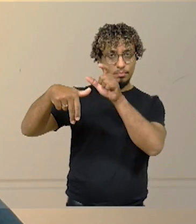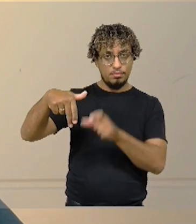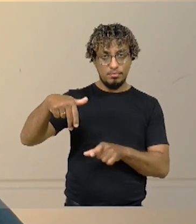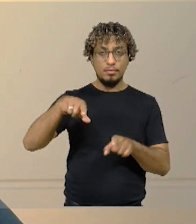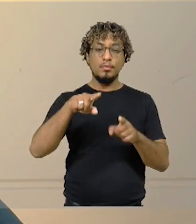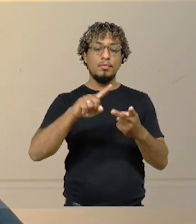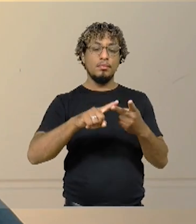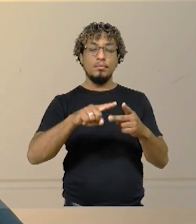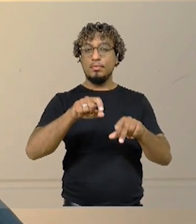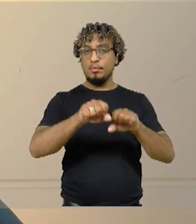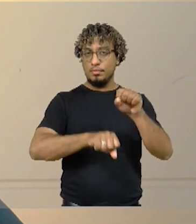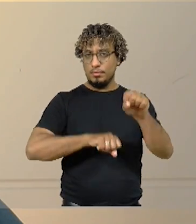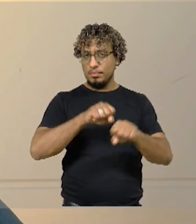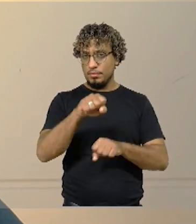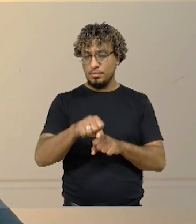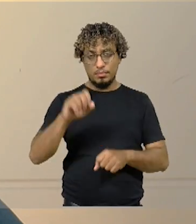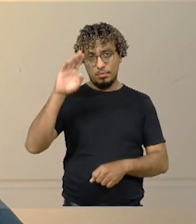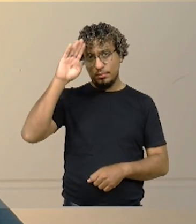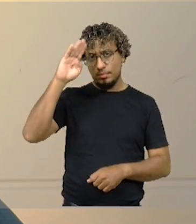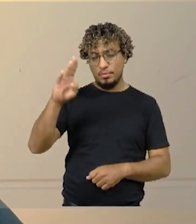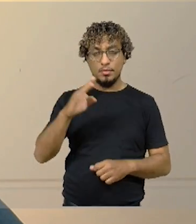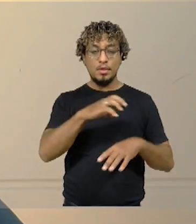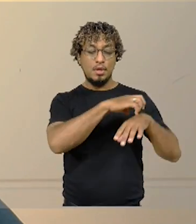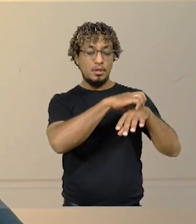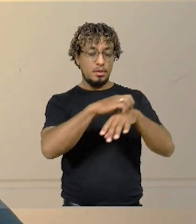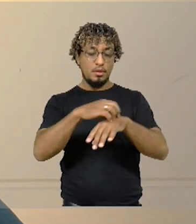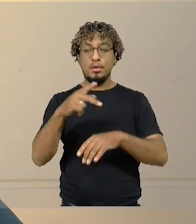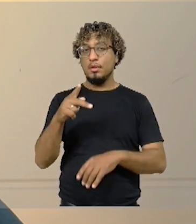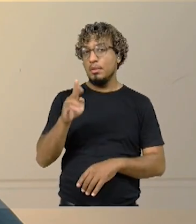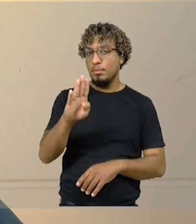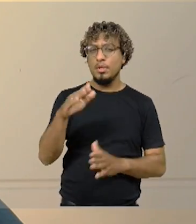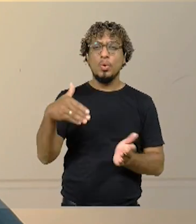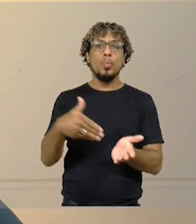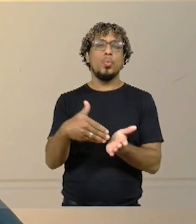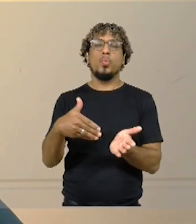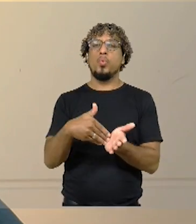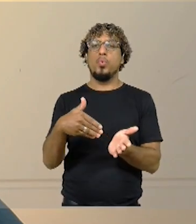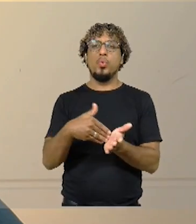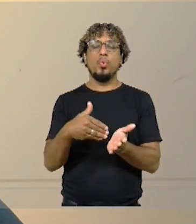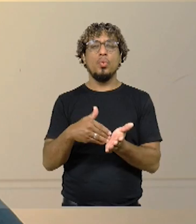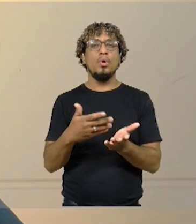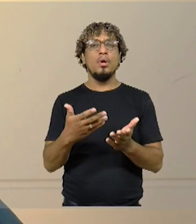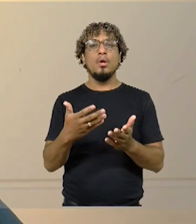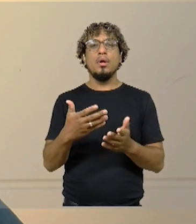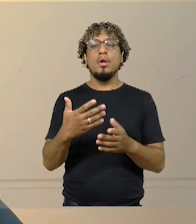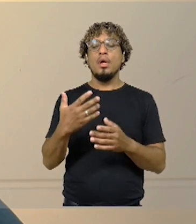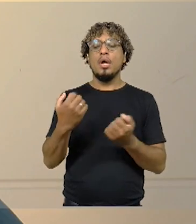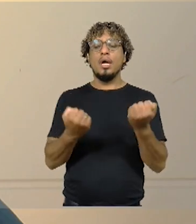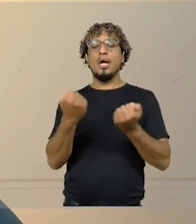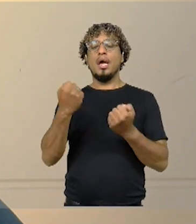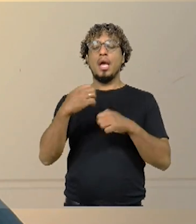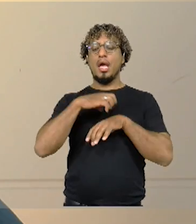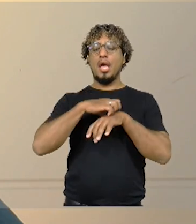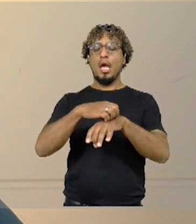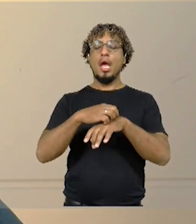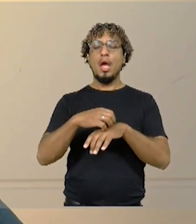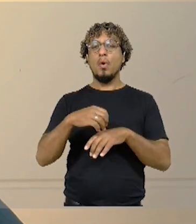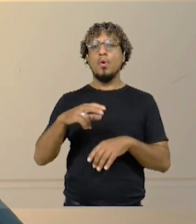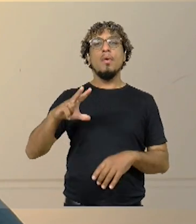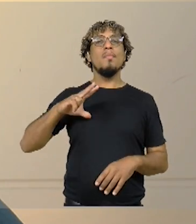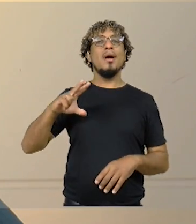culturais, enquanto os outros, dependendo da cultura, né, e muitas vezes eles precisam ocupar a Secretaria de Cultura para